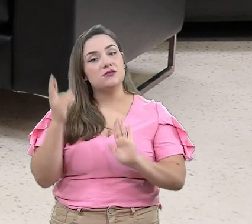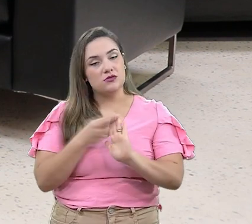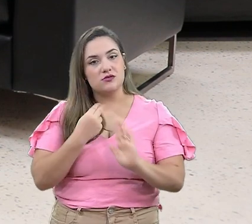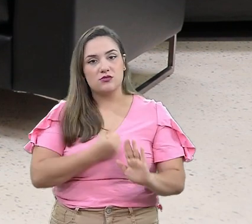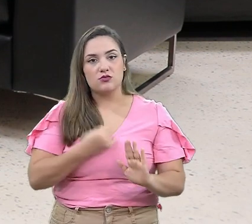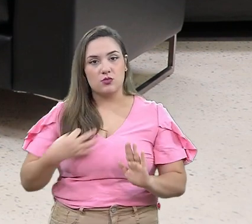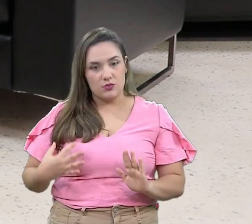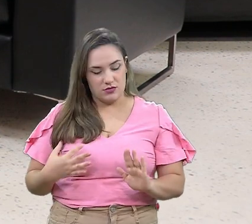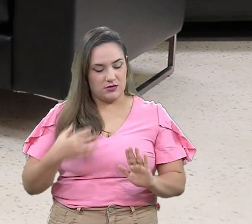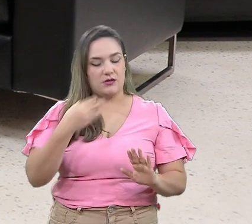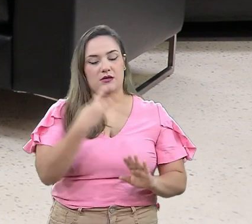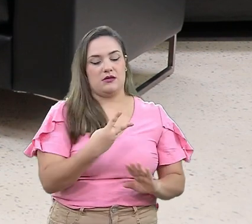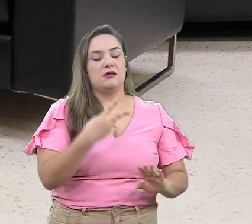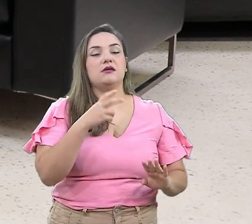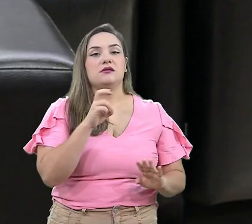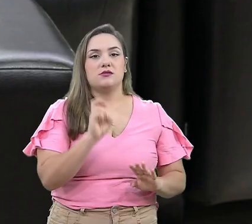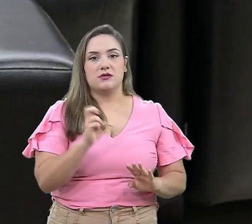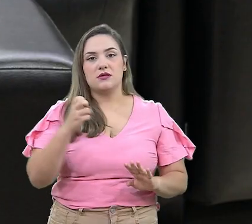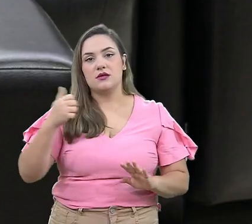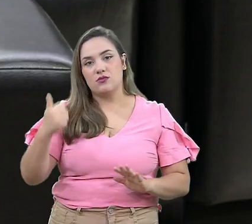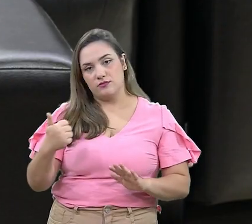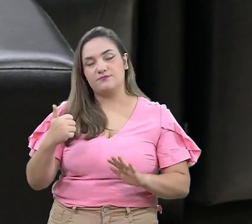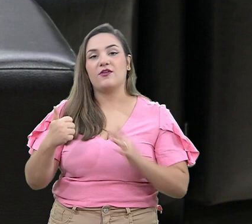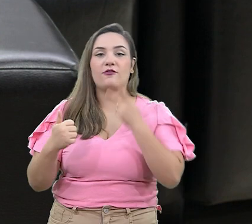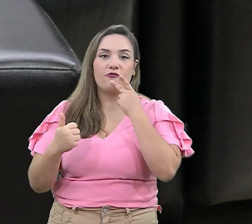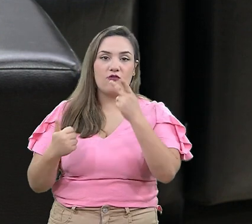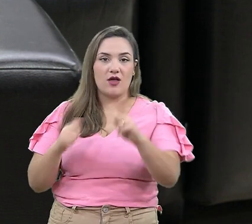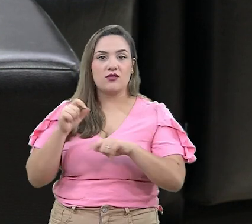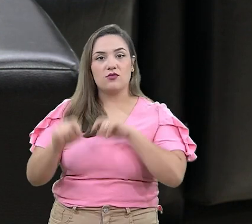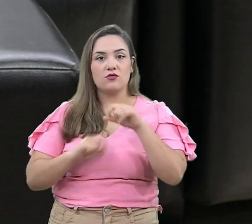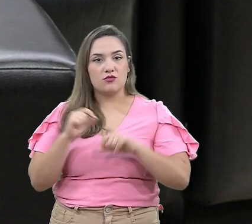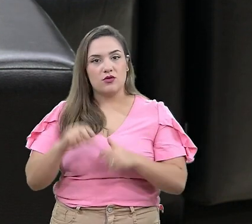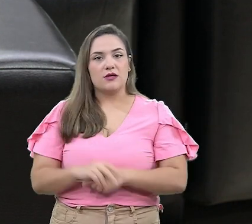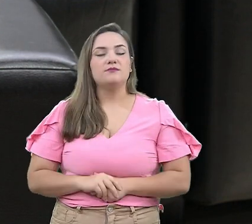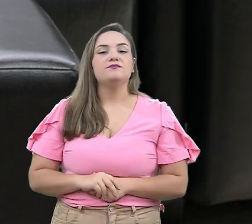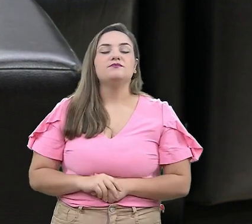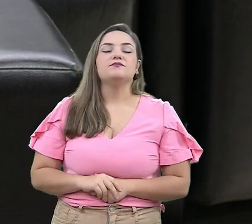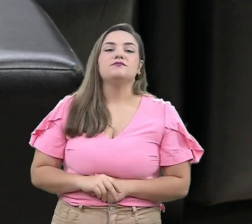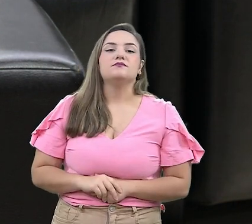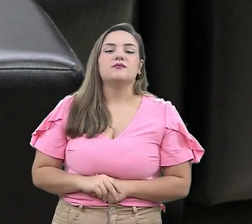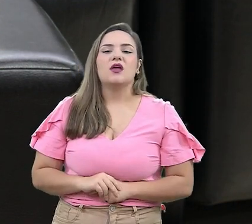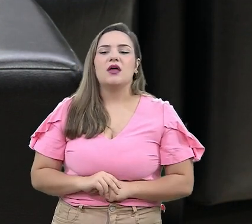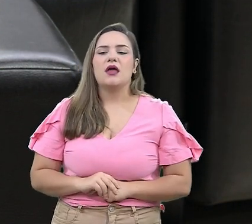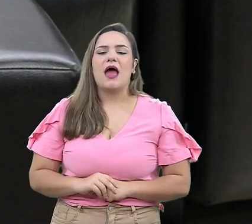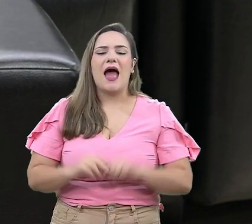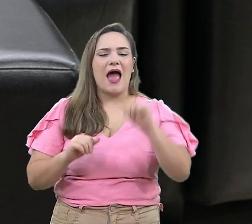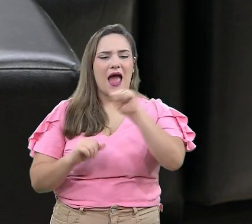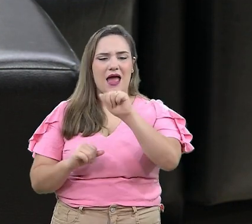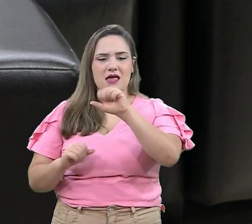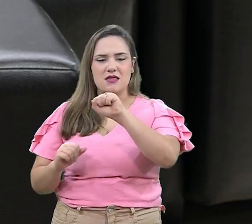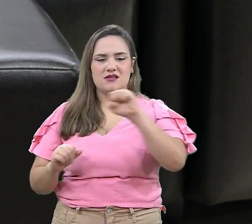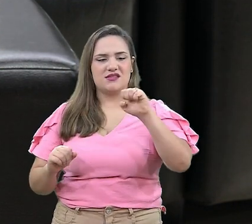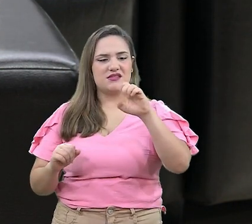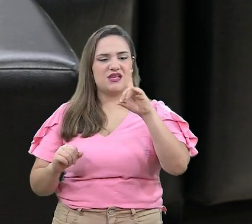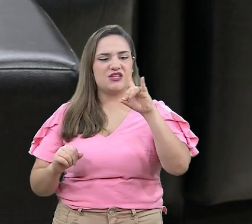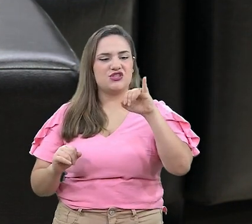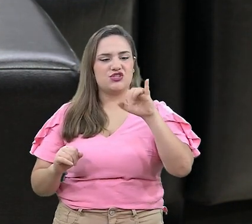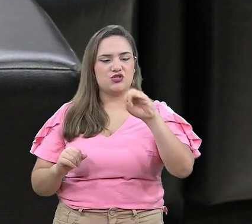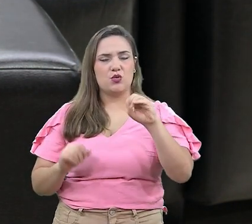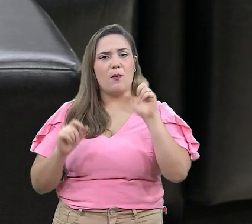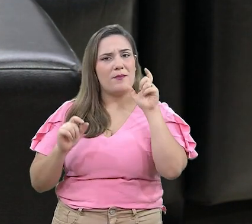na resolução 351 pelo CNJ, e lá está disposto que ela é toda a conduta